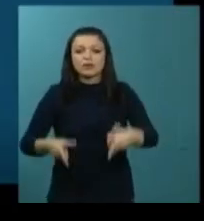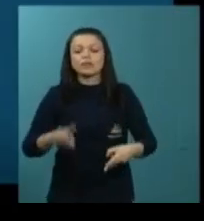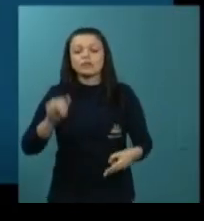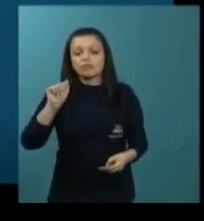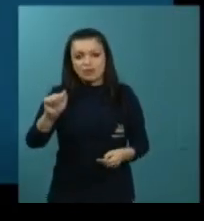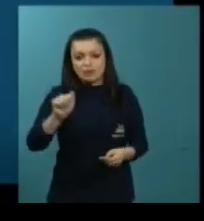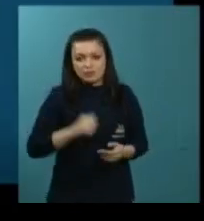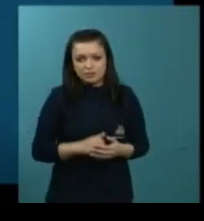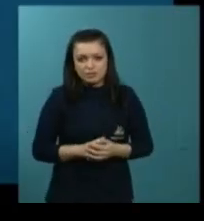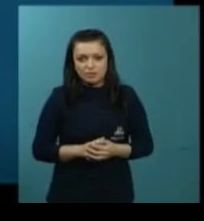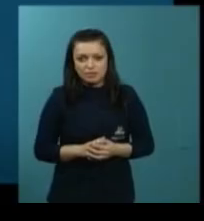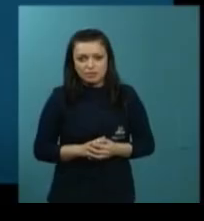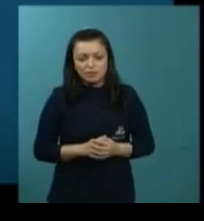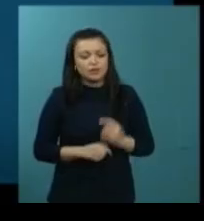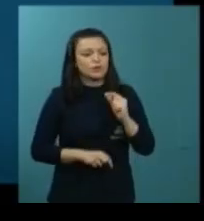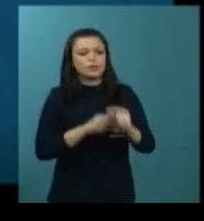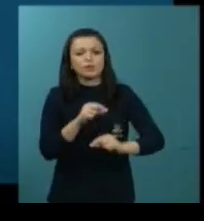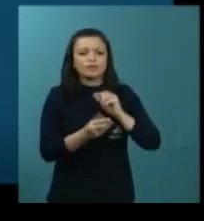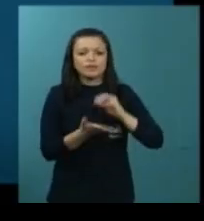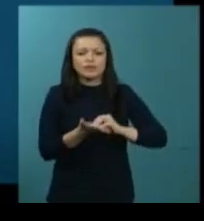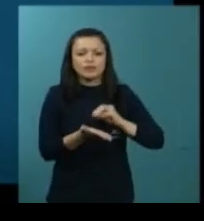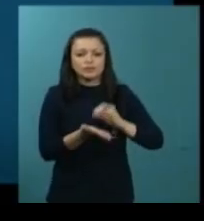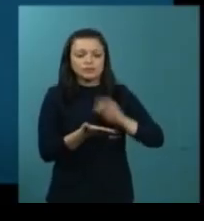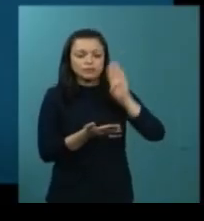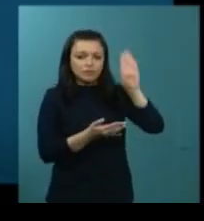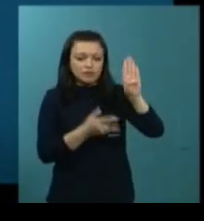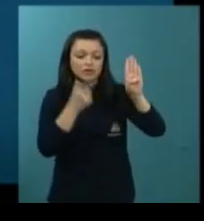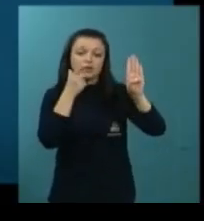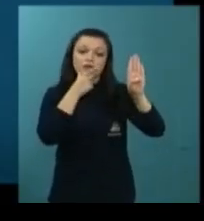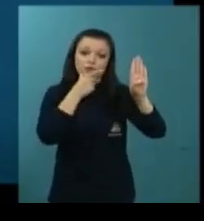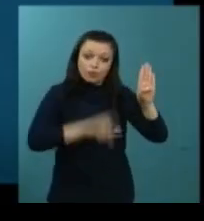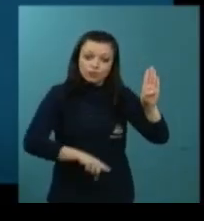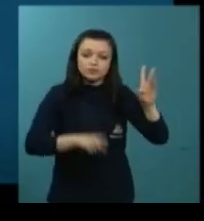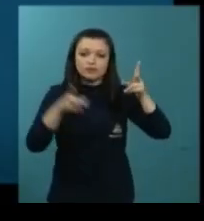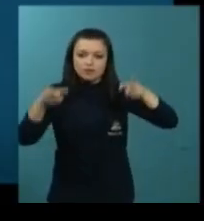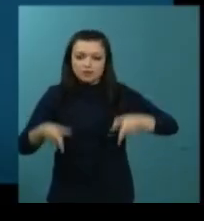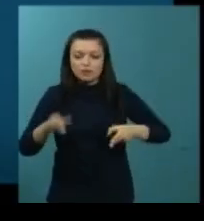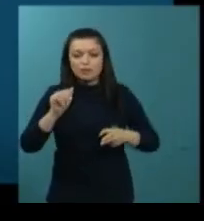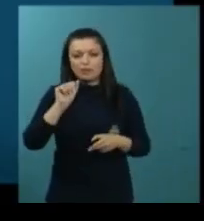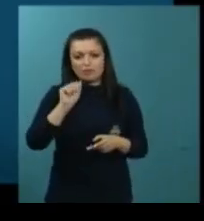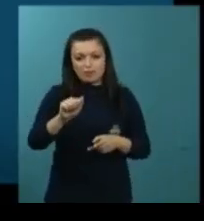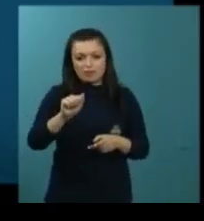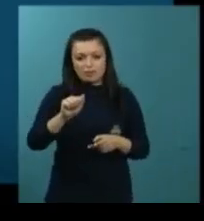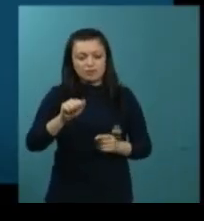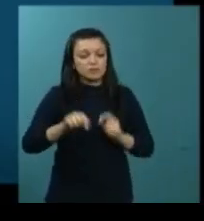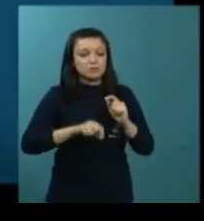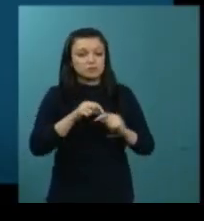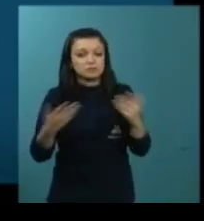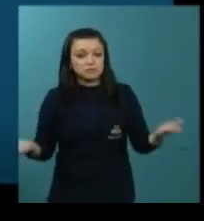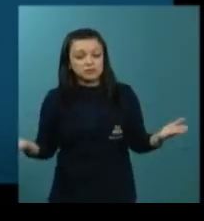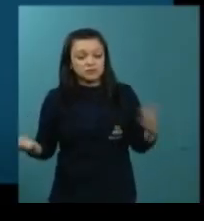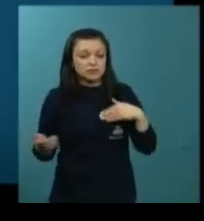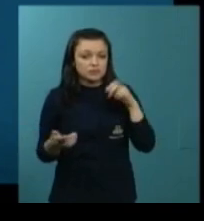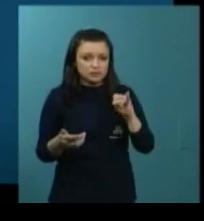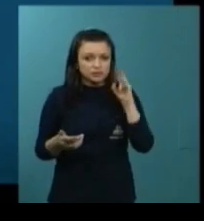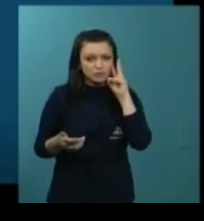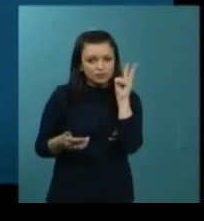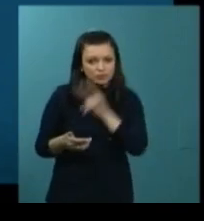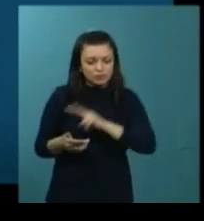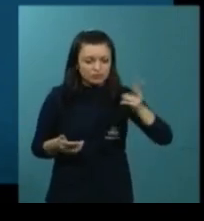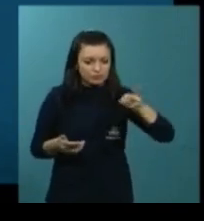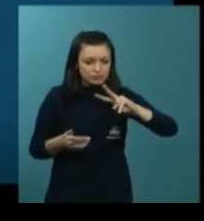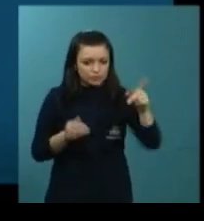A? O que é que falta em B para chegar no A? Se nós olhamos os